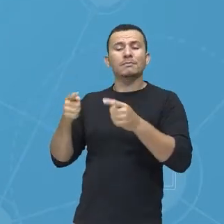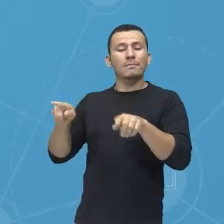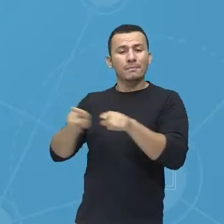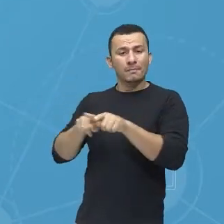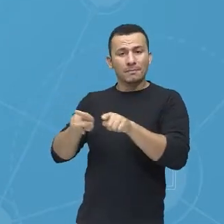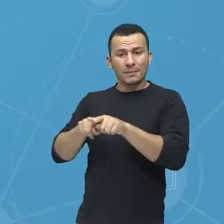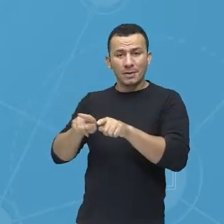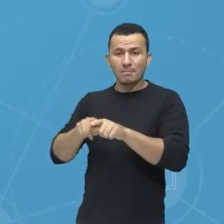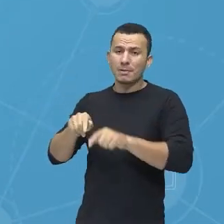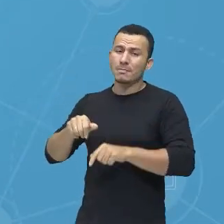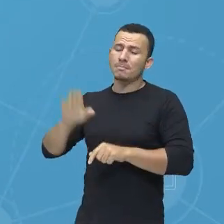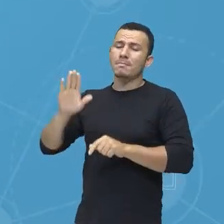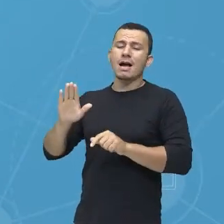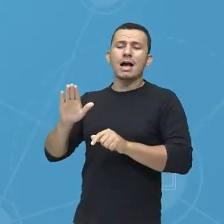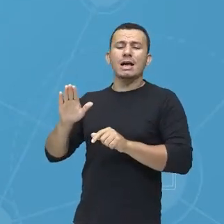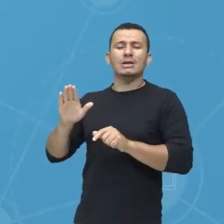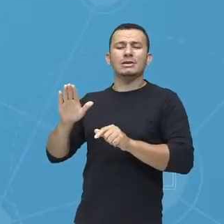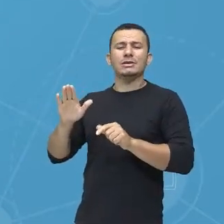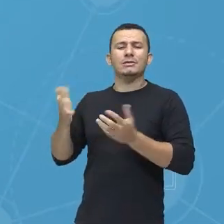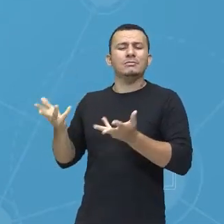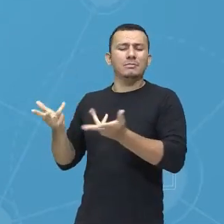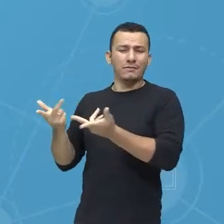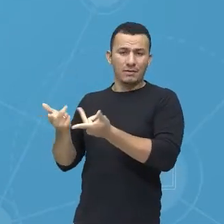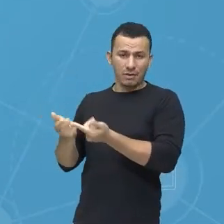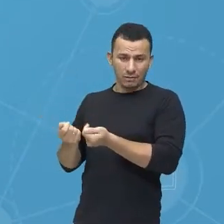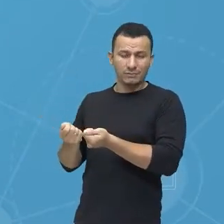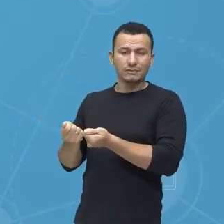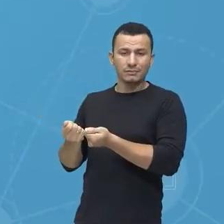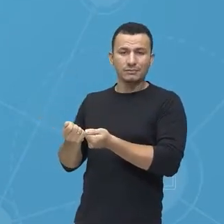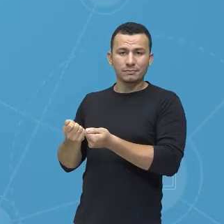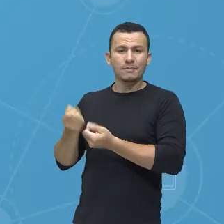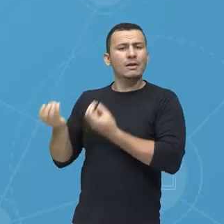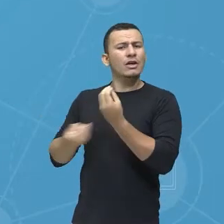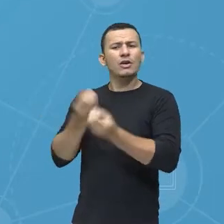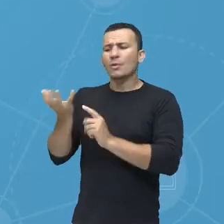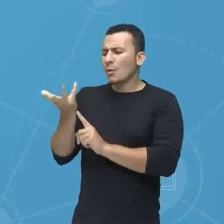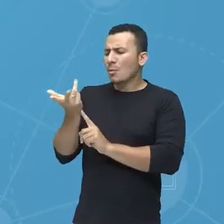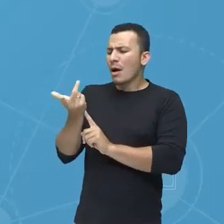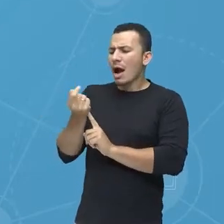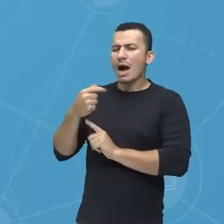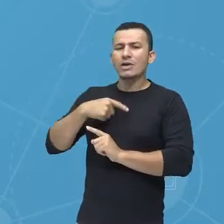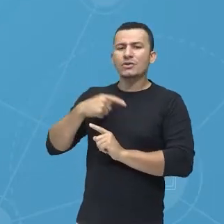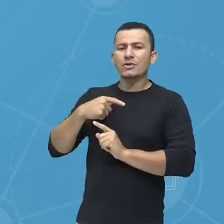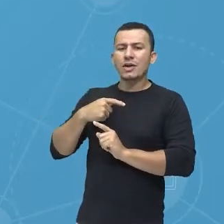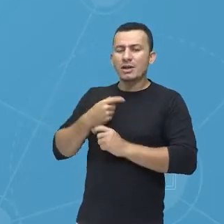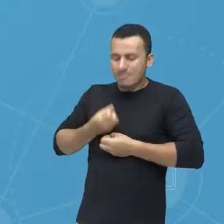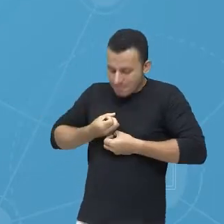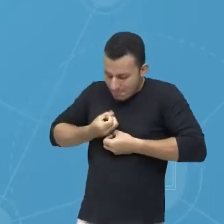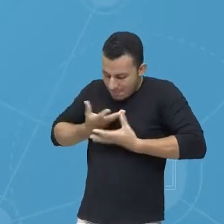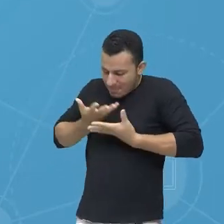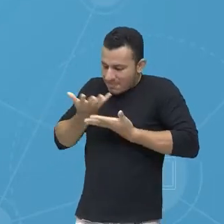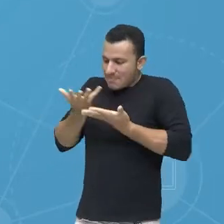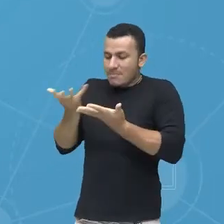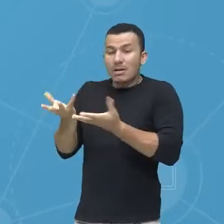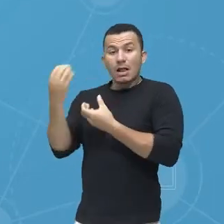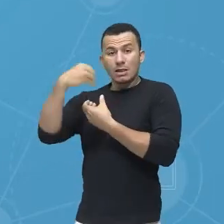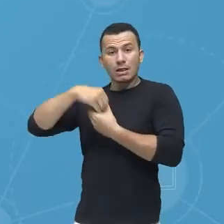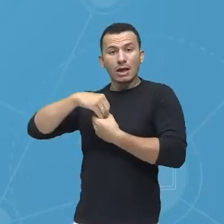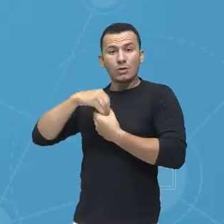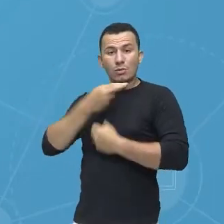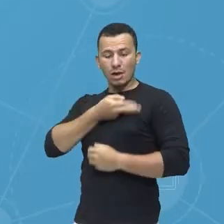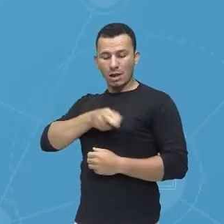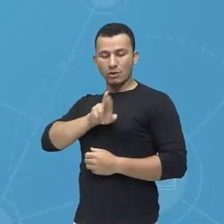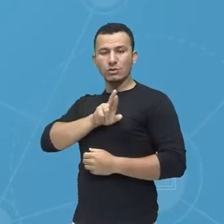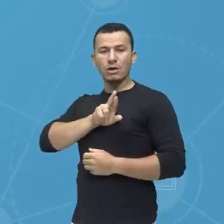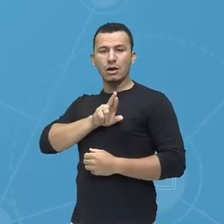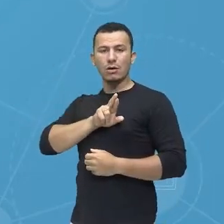forma bem mais celebrativa. Como é que a arte se manifesta dentro das religiões?